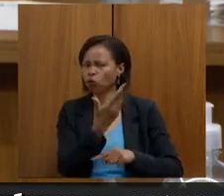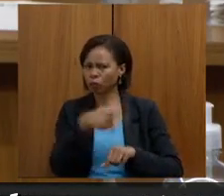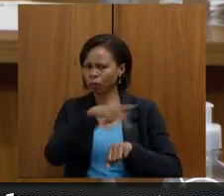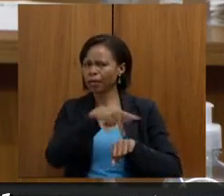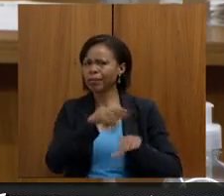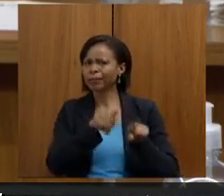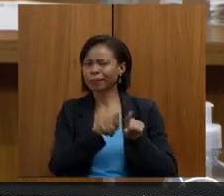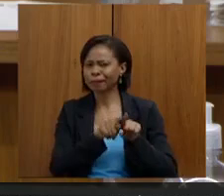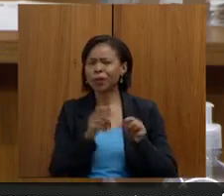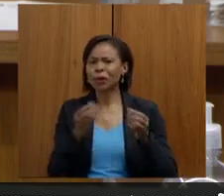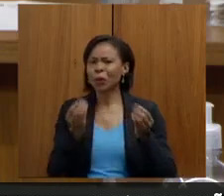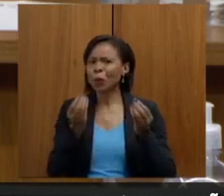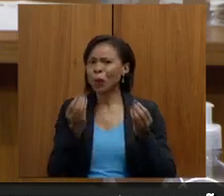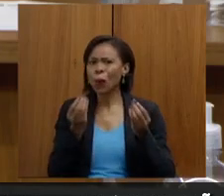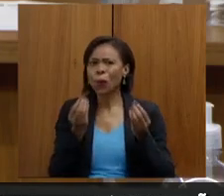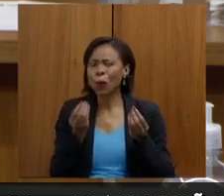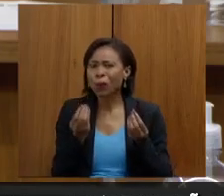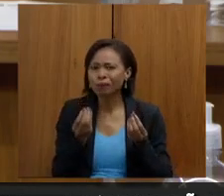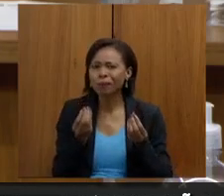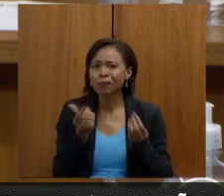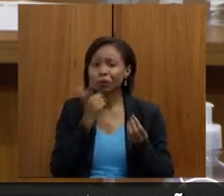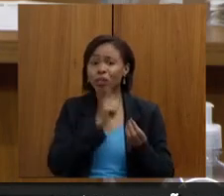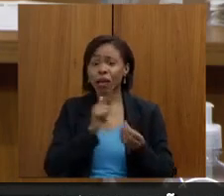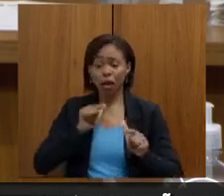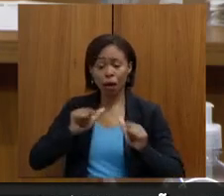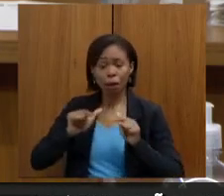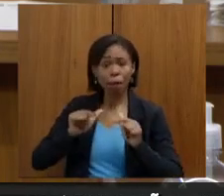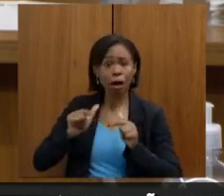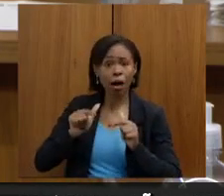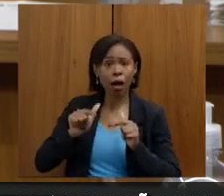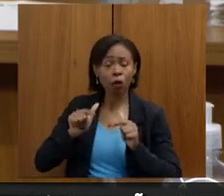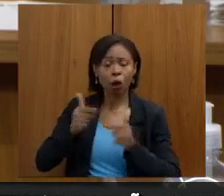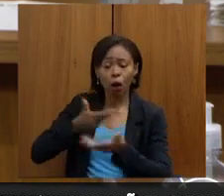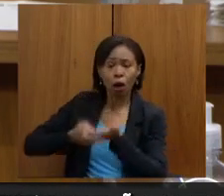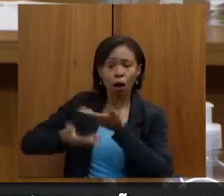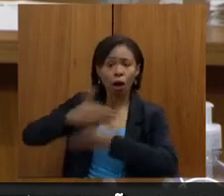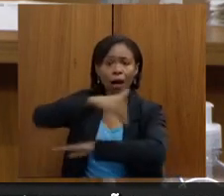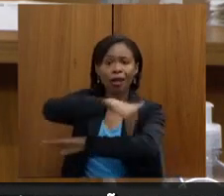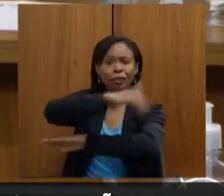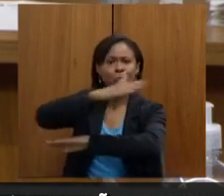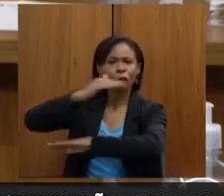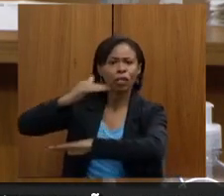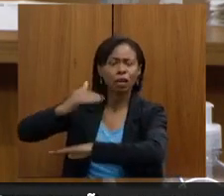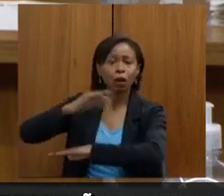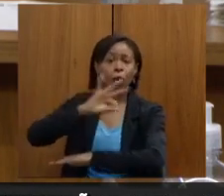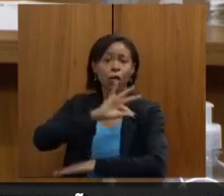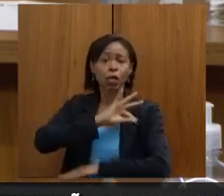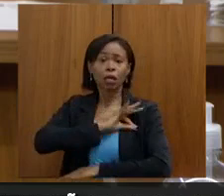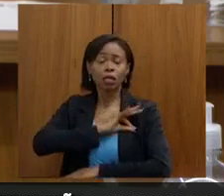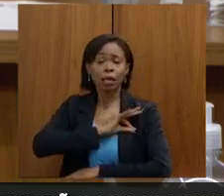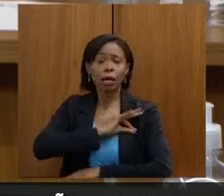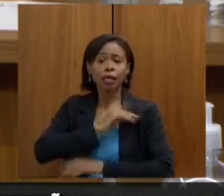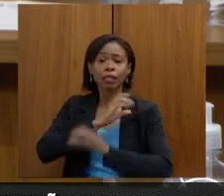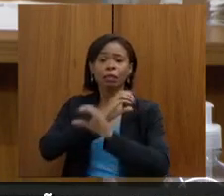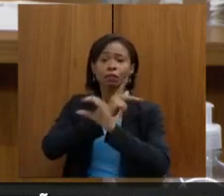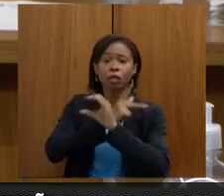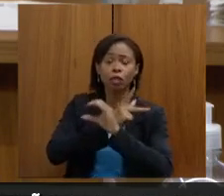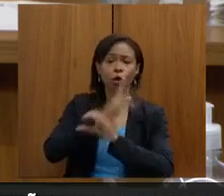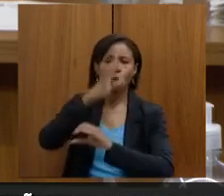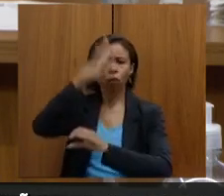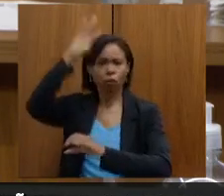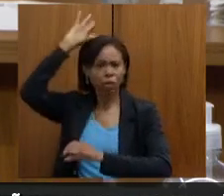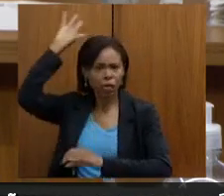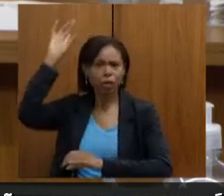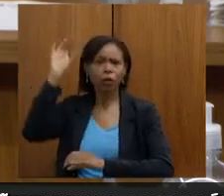conseguiram trabalhar de forma tão harmônica em Brumadinho Polícia Militar Polícia Civil o a Defesa